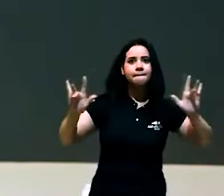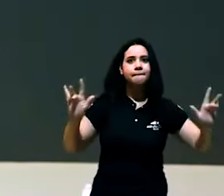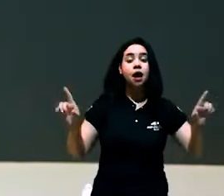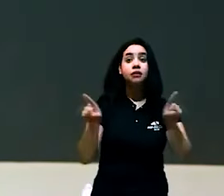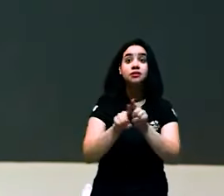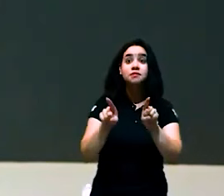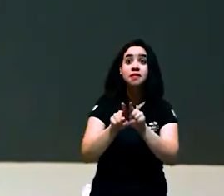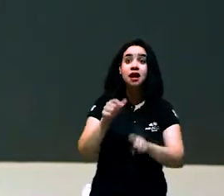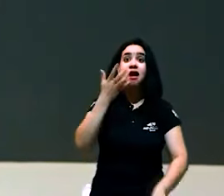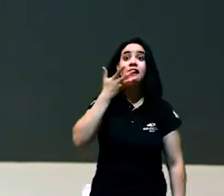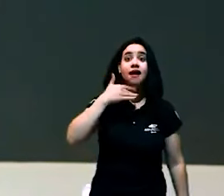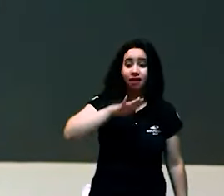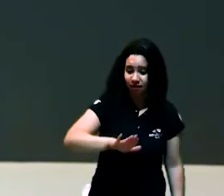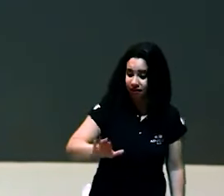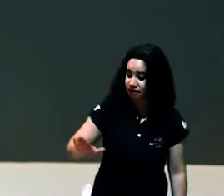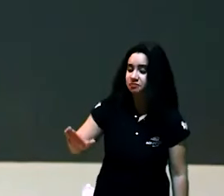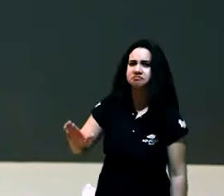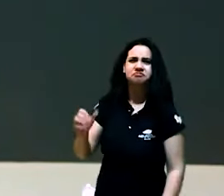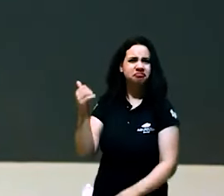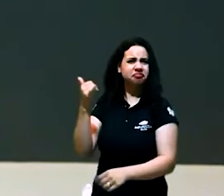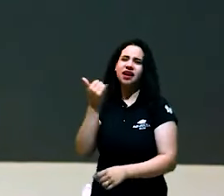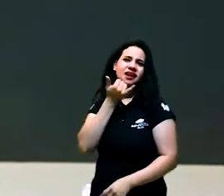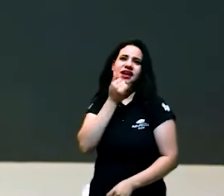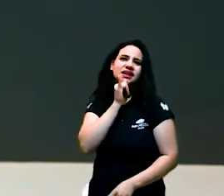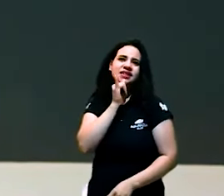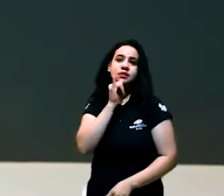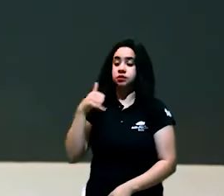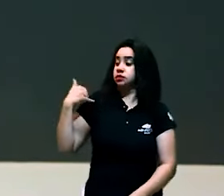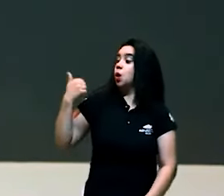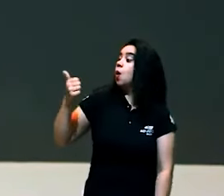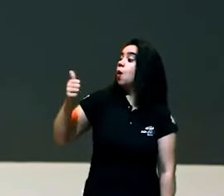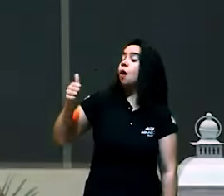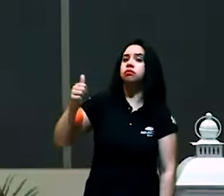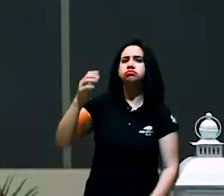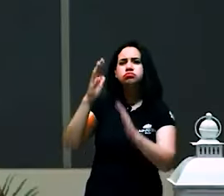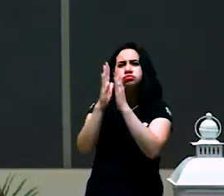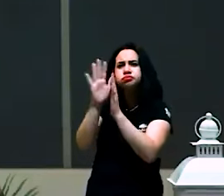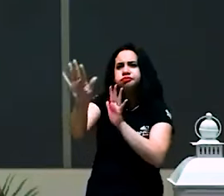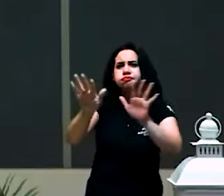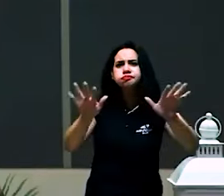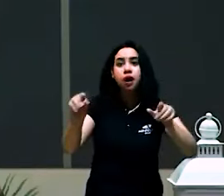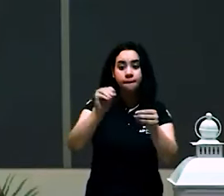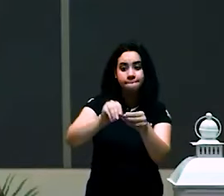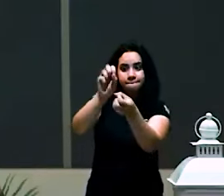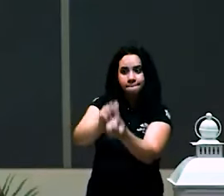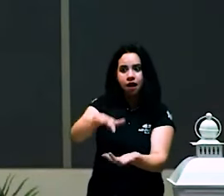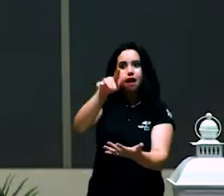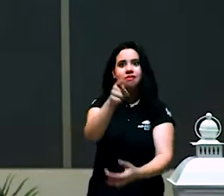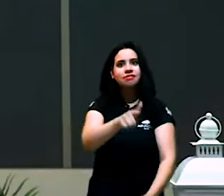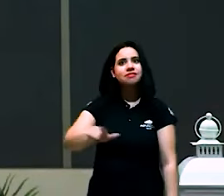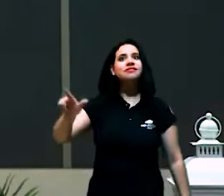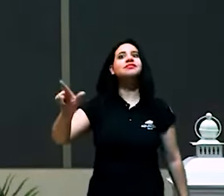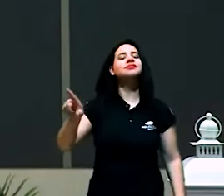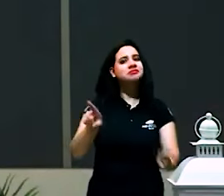milagre. E Deus é o mesmo. Deus quer encher a nossa juventude e a igreja com o poder do Espírito Santo. Dá para louvar a Deus